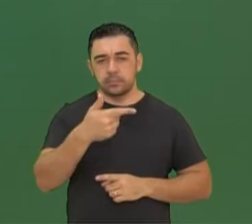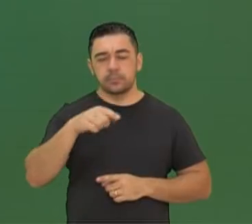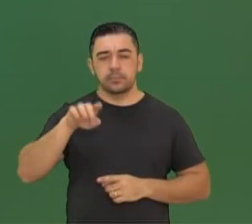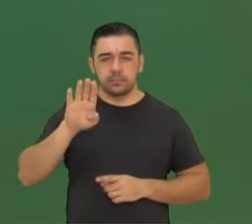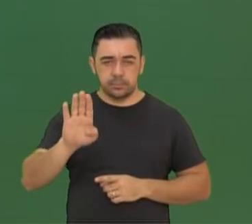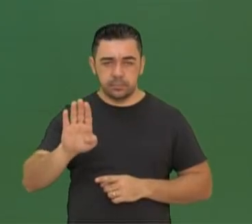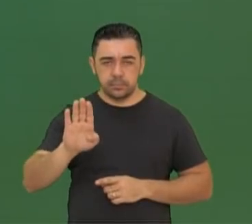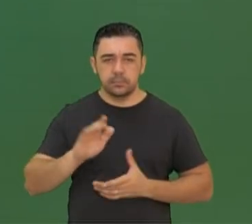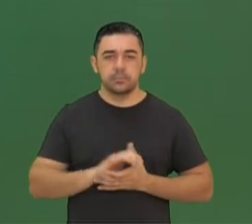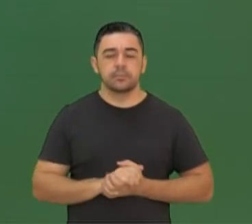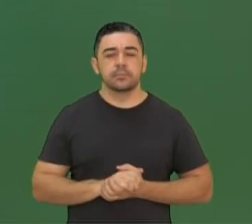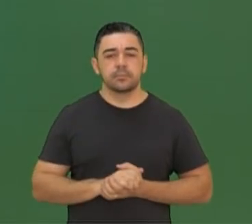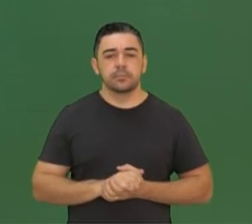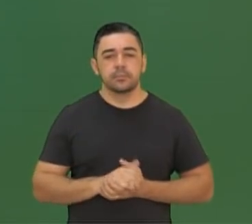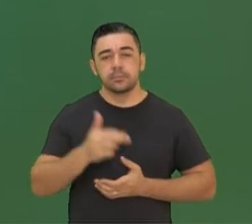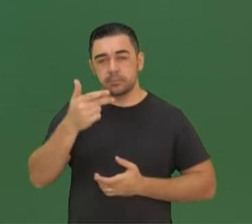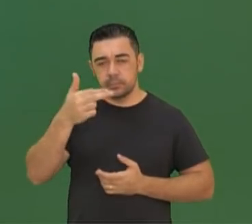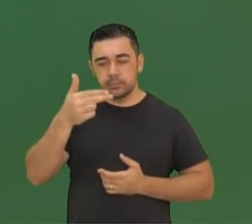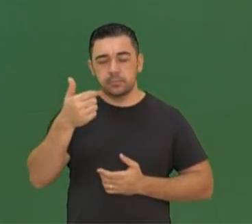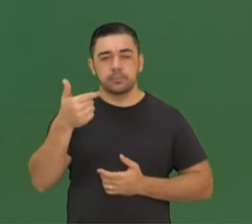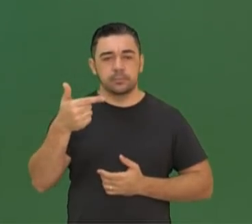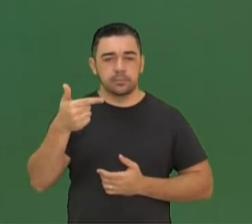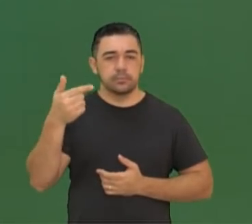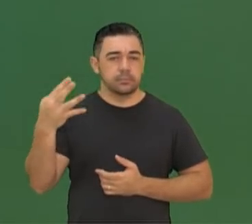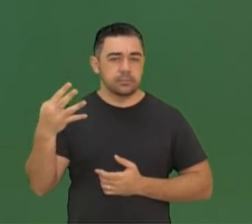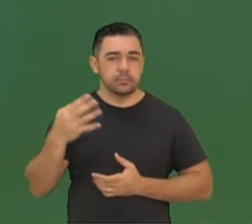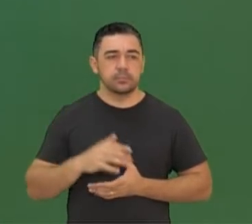B é 2B.